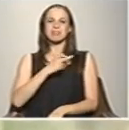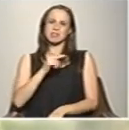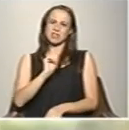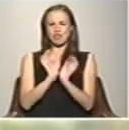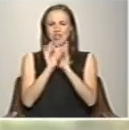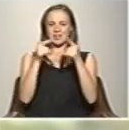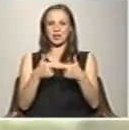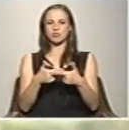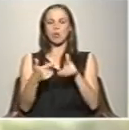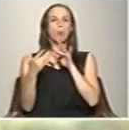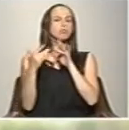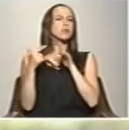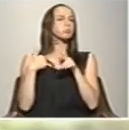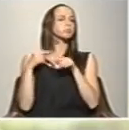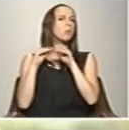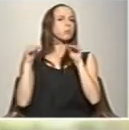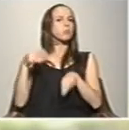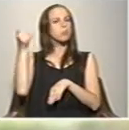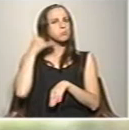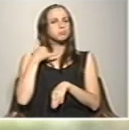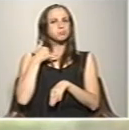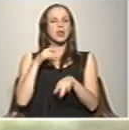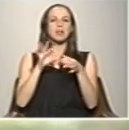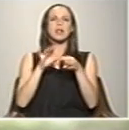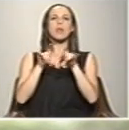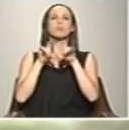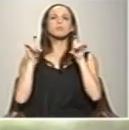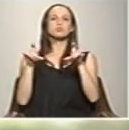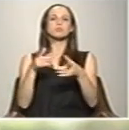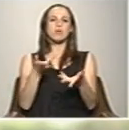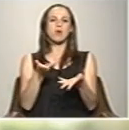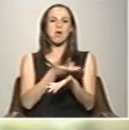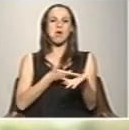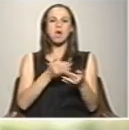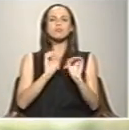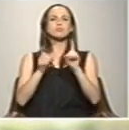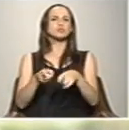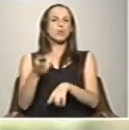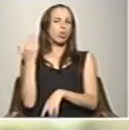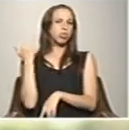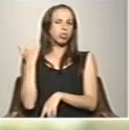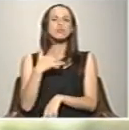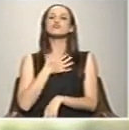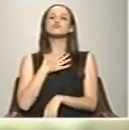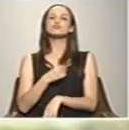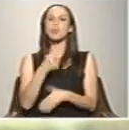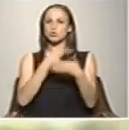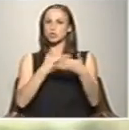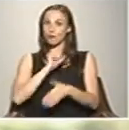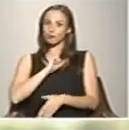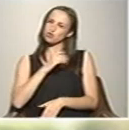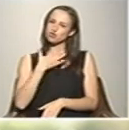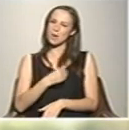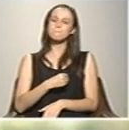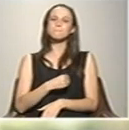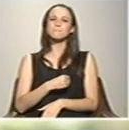uma plataforma de empreendedorismo que também tinha iniciado há pouco tempo. Eles gostavam dos meus textos e